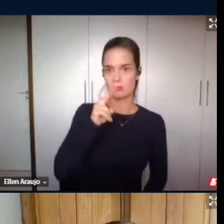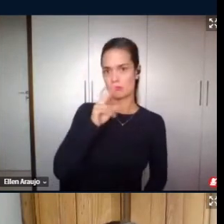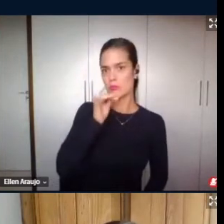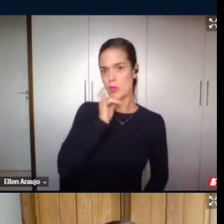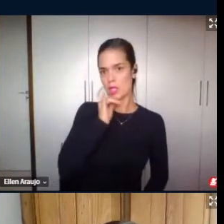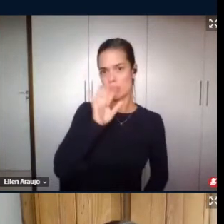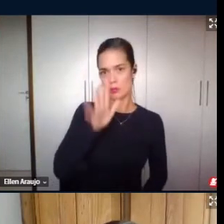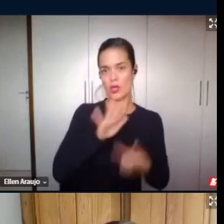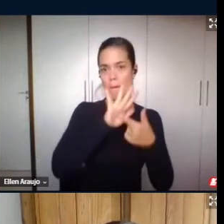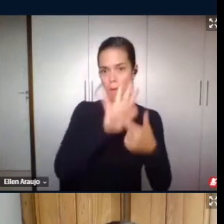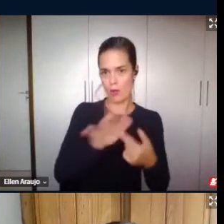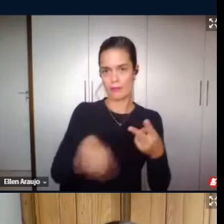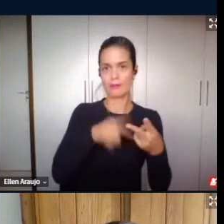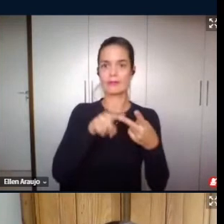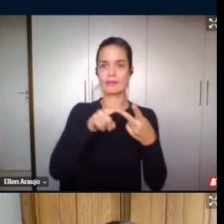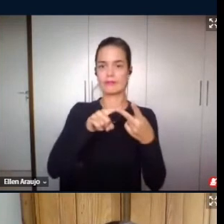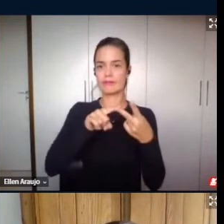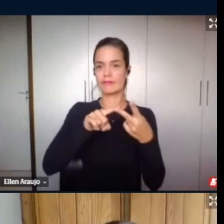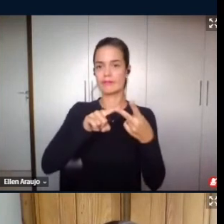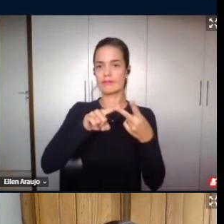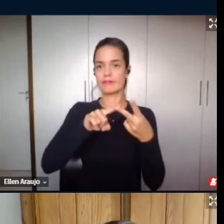isso.